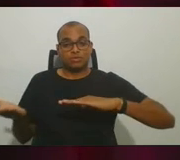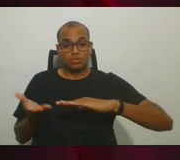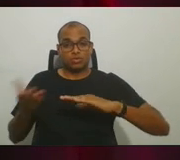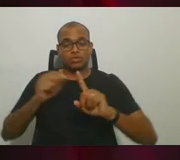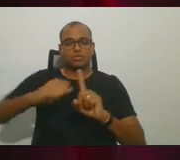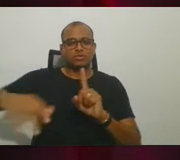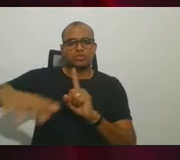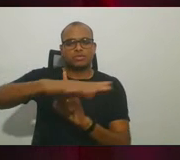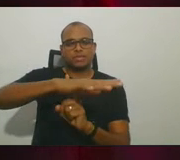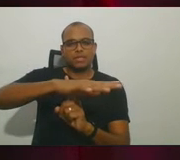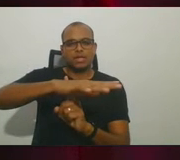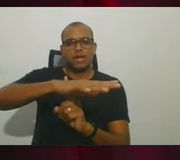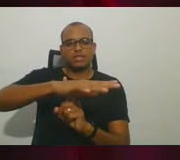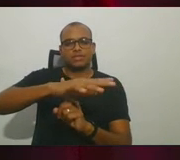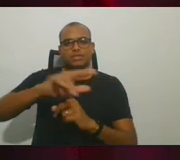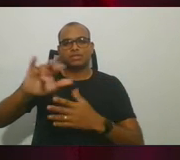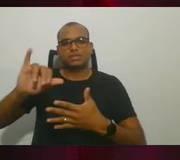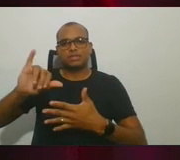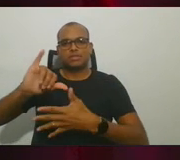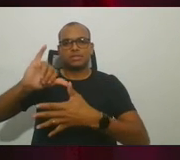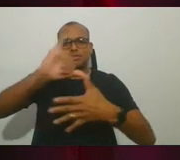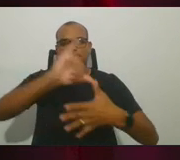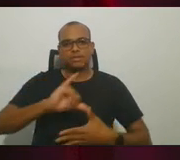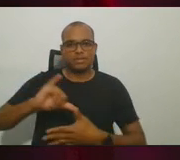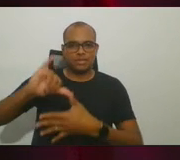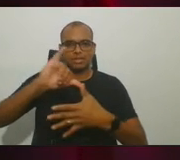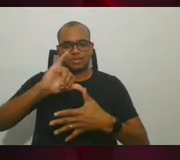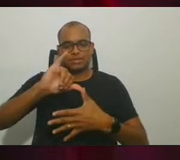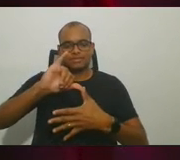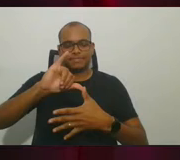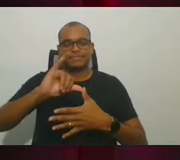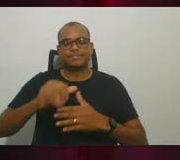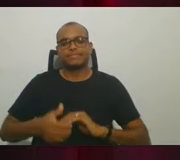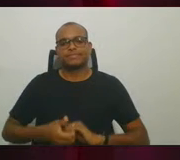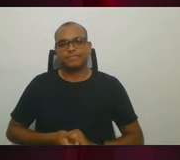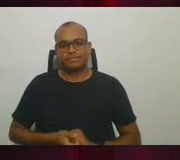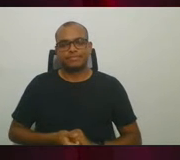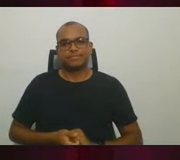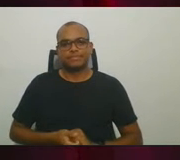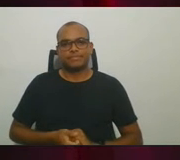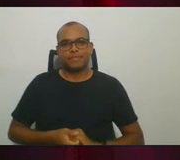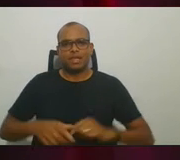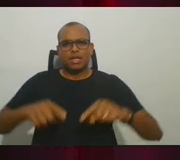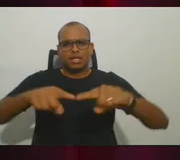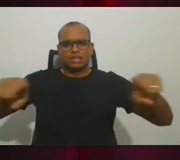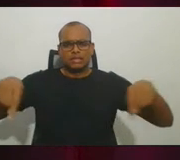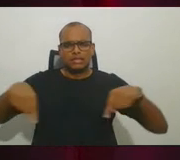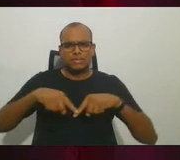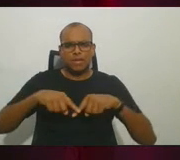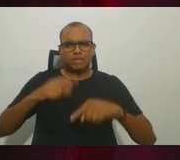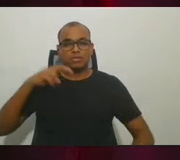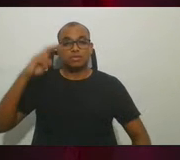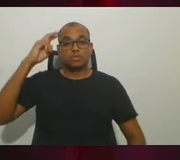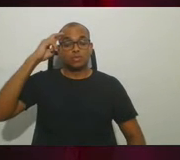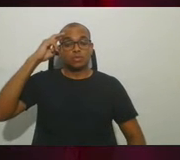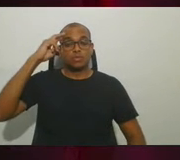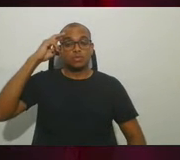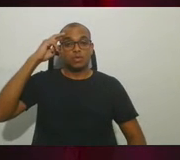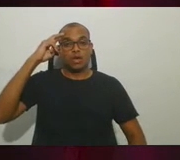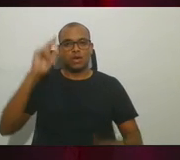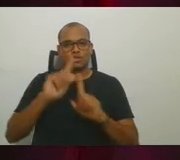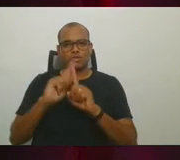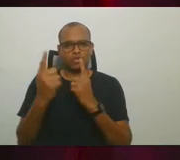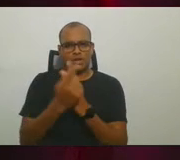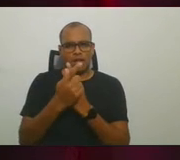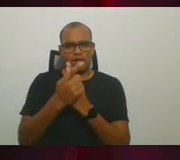sociedades ibero-americanas, visto que este espaço cultural e geográfico vivencia